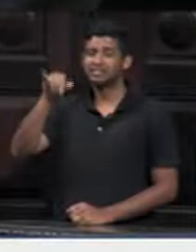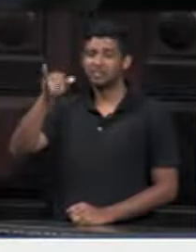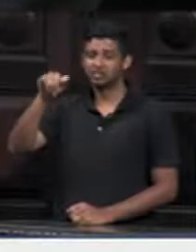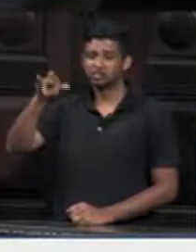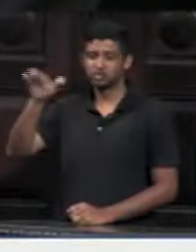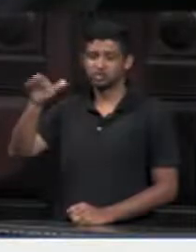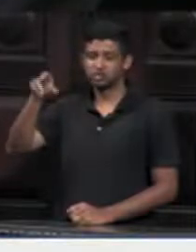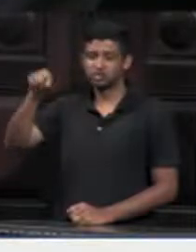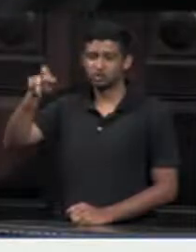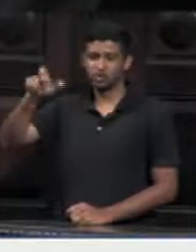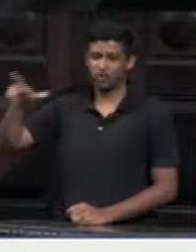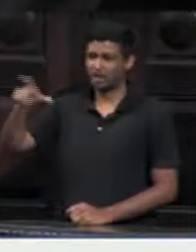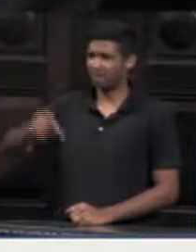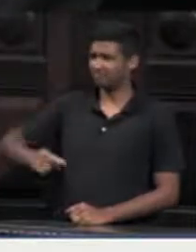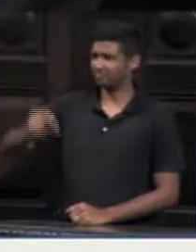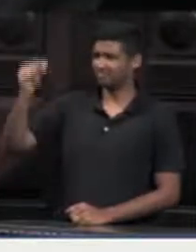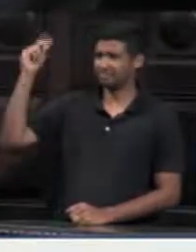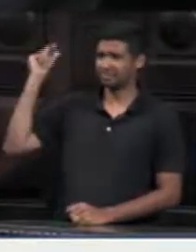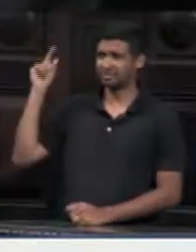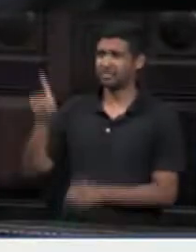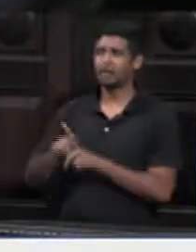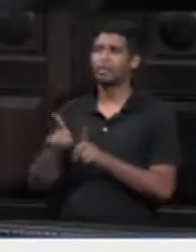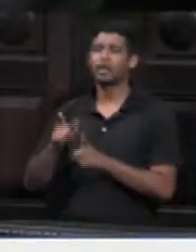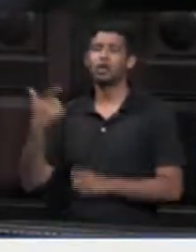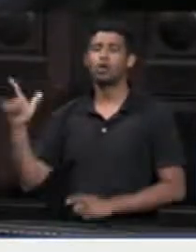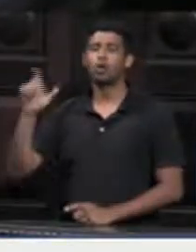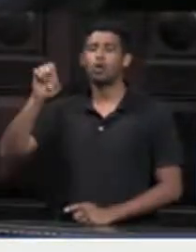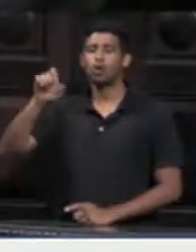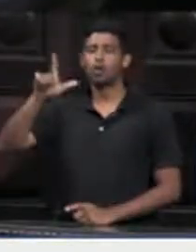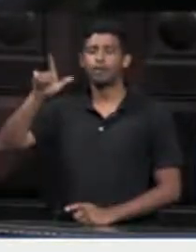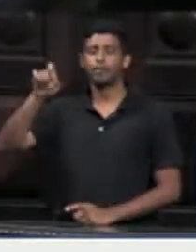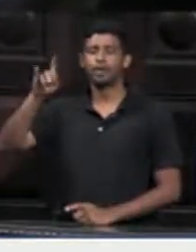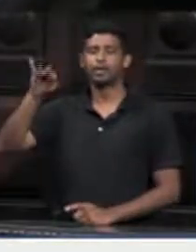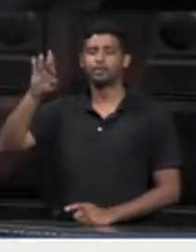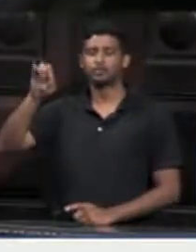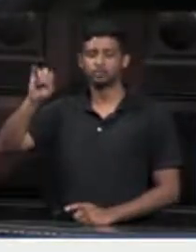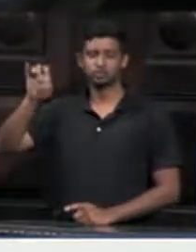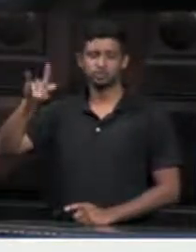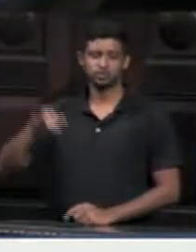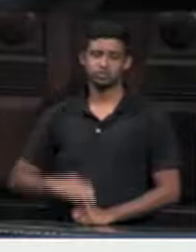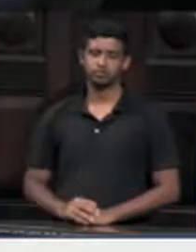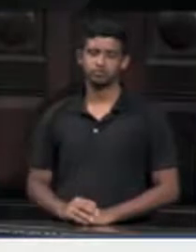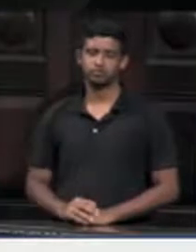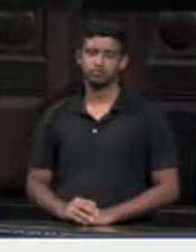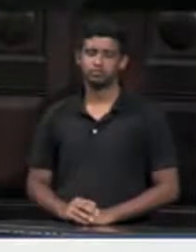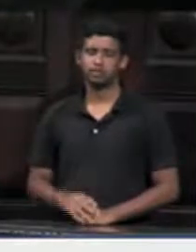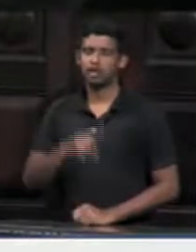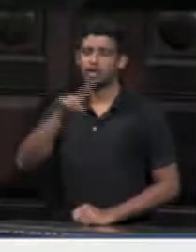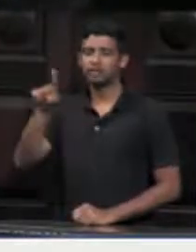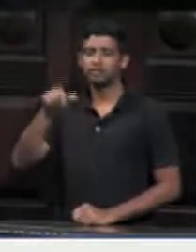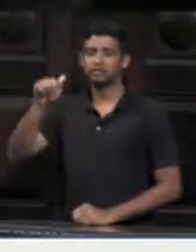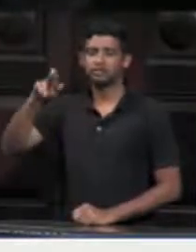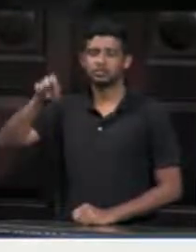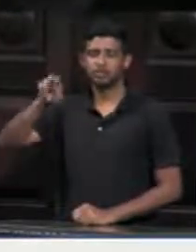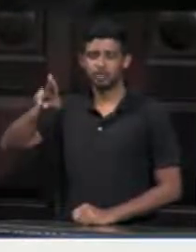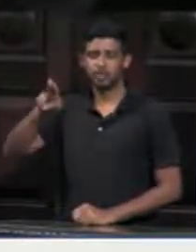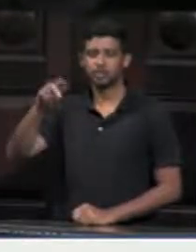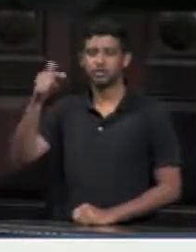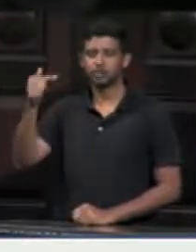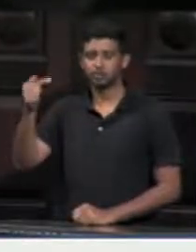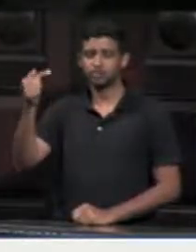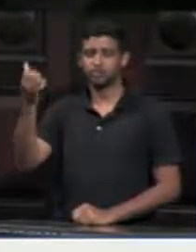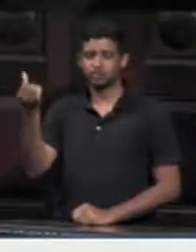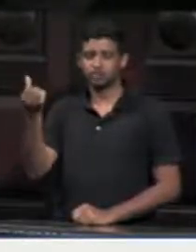Edson Bertazzi, 71. Carlos Mink, 72 a 76. Zaqueu Teixeira, 7